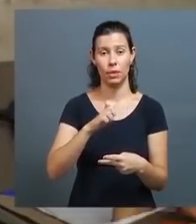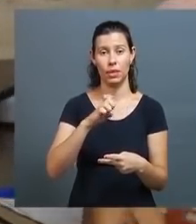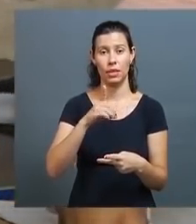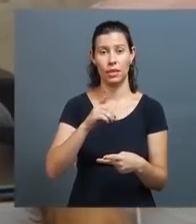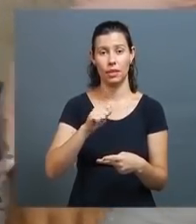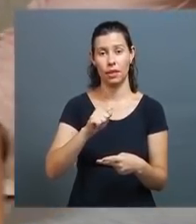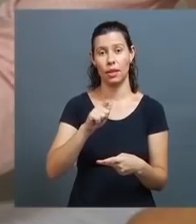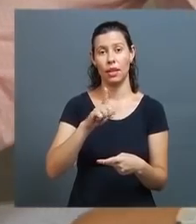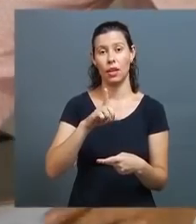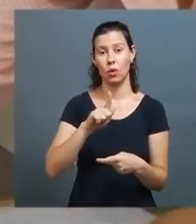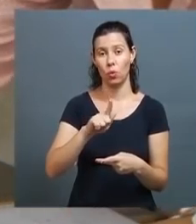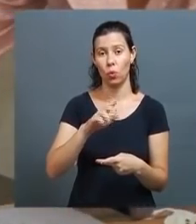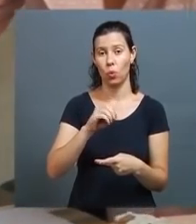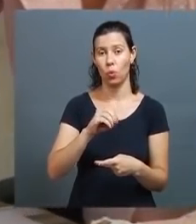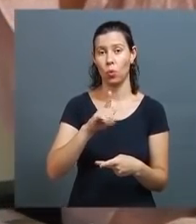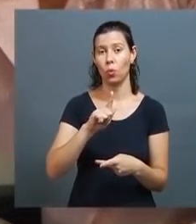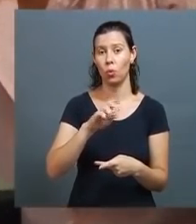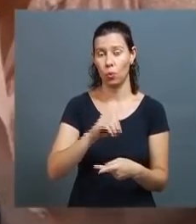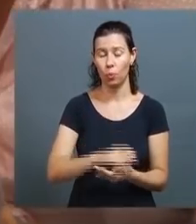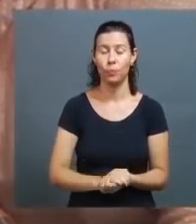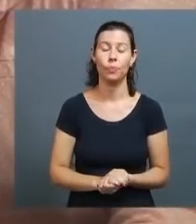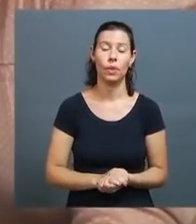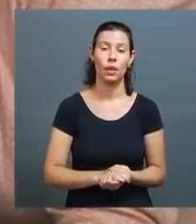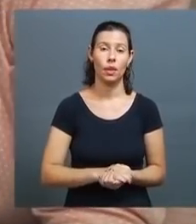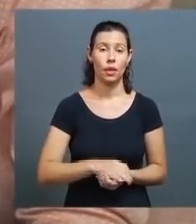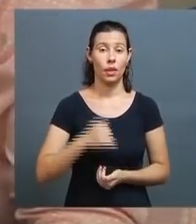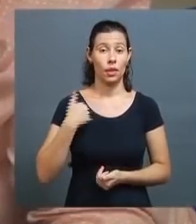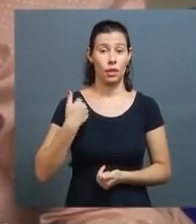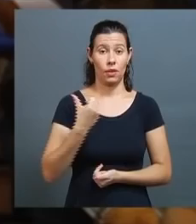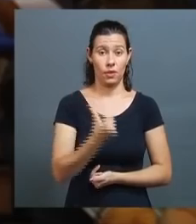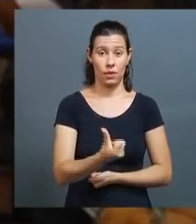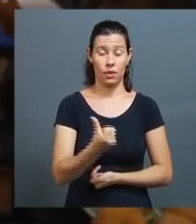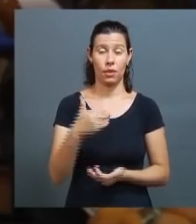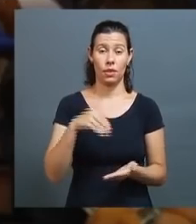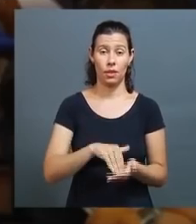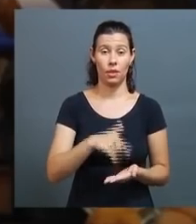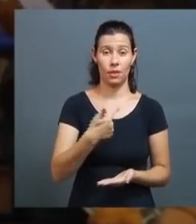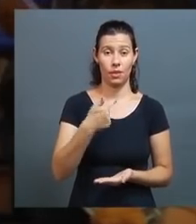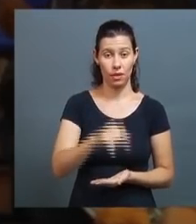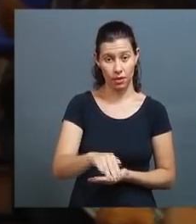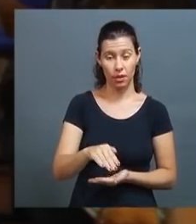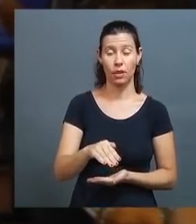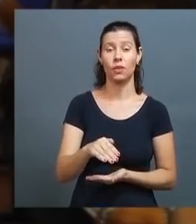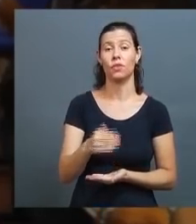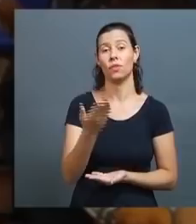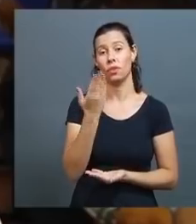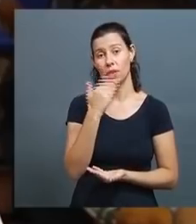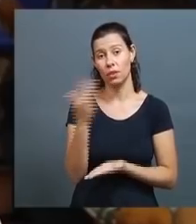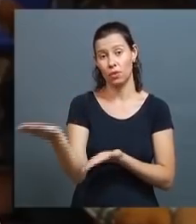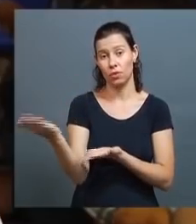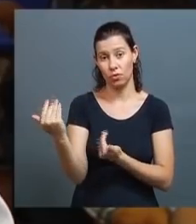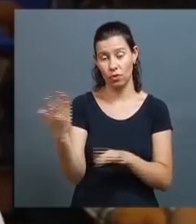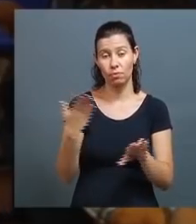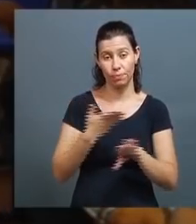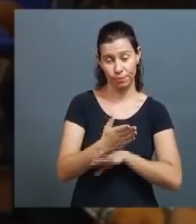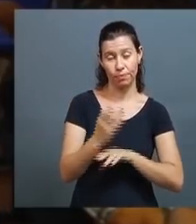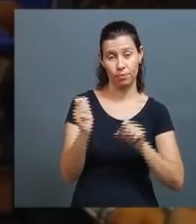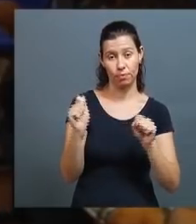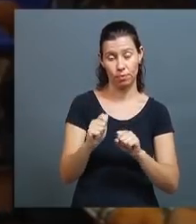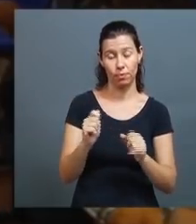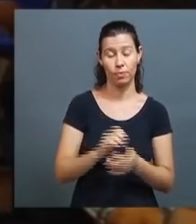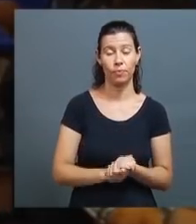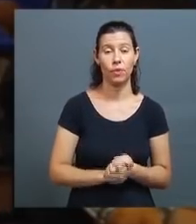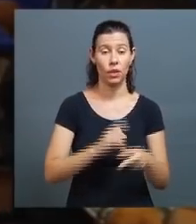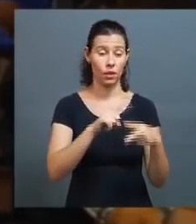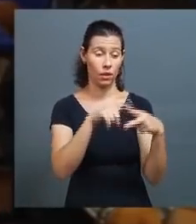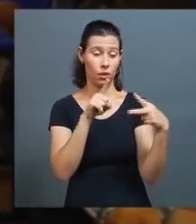crianças e adolescentes que têm entre 6 e 17 anos. A gente basicamente tem 2 formas de entrada no serviço, né? As crianças